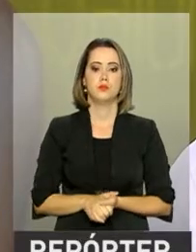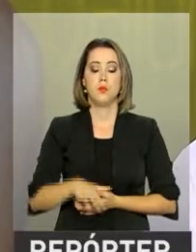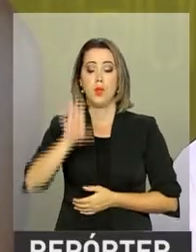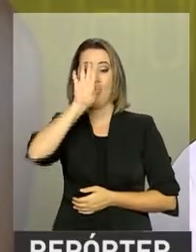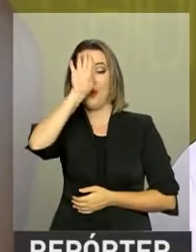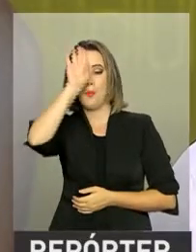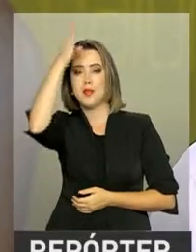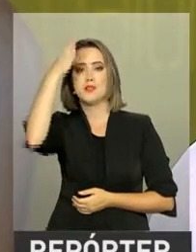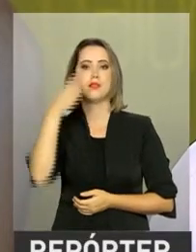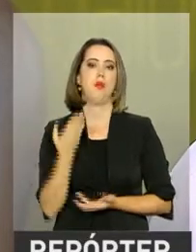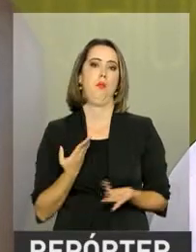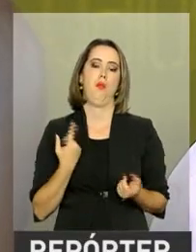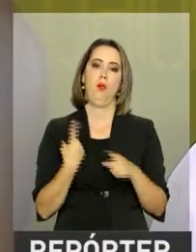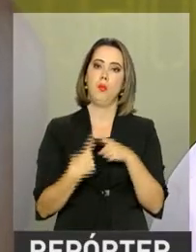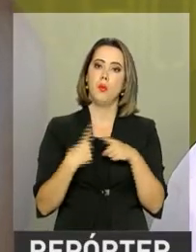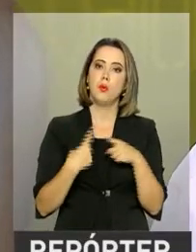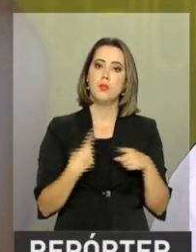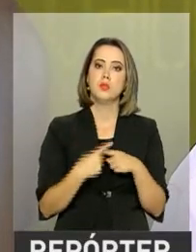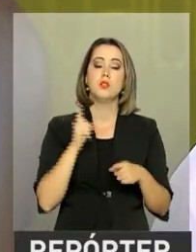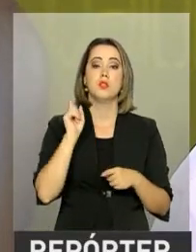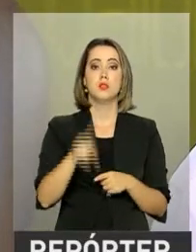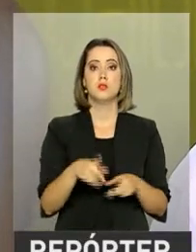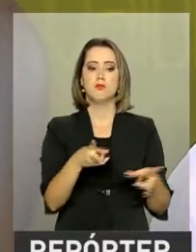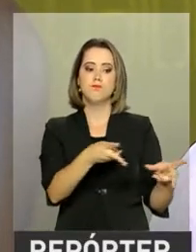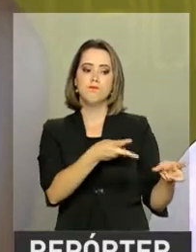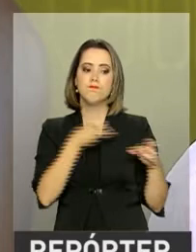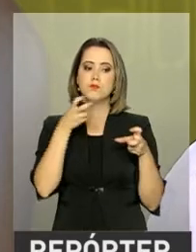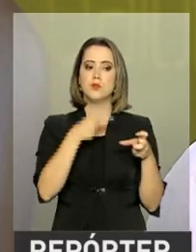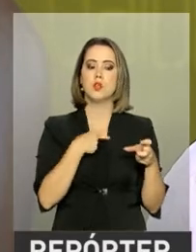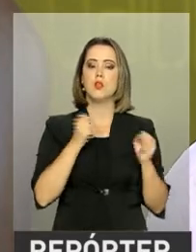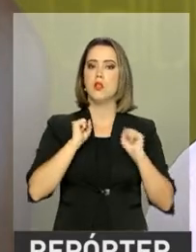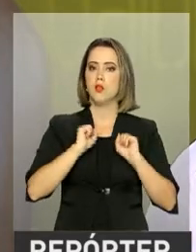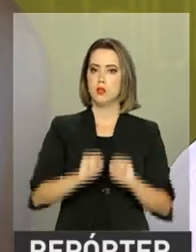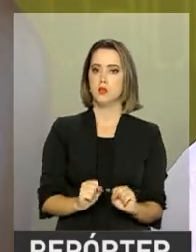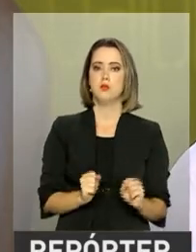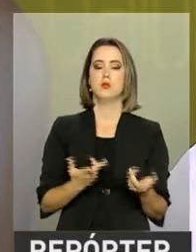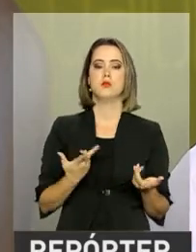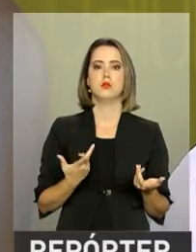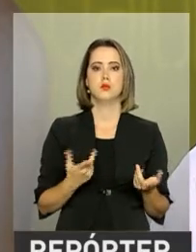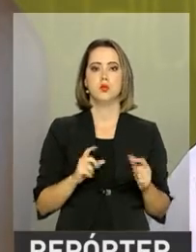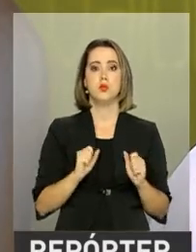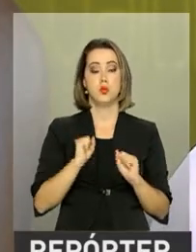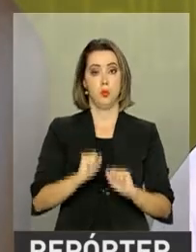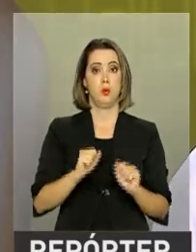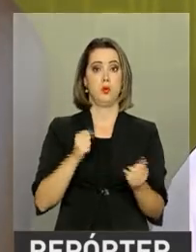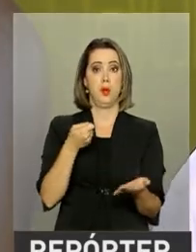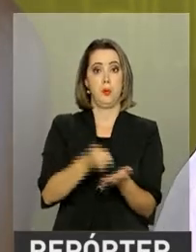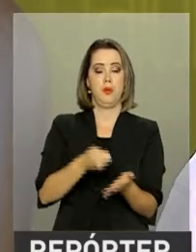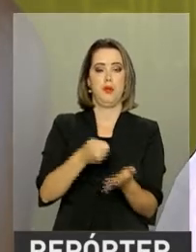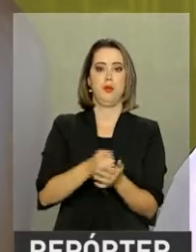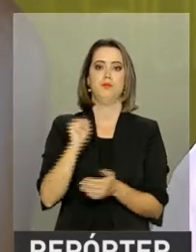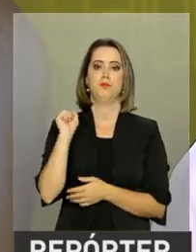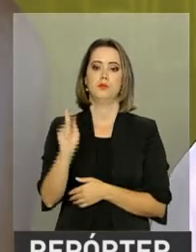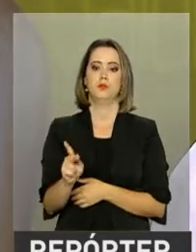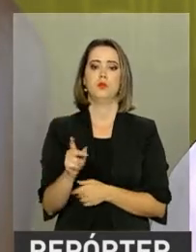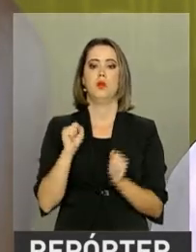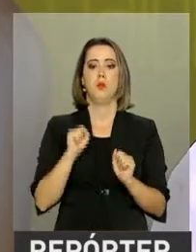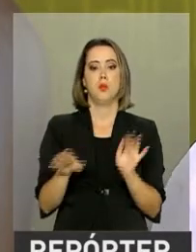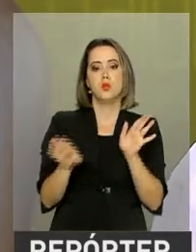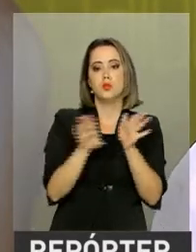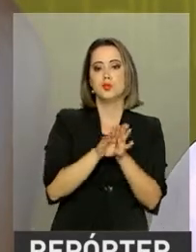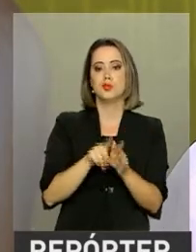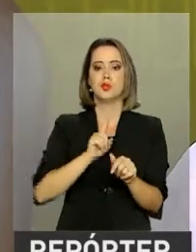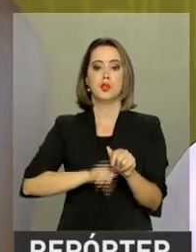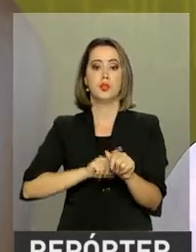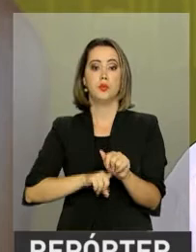e fundamental é você prever sempre a capacidade de poder pagar as aposentadorias que podem chegar o momento